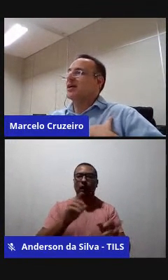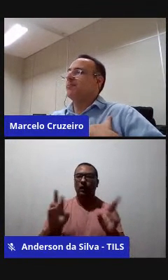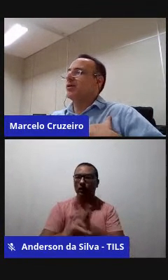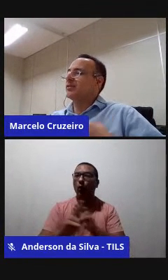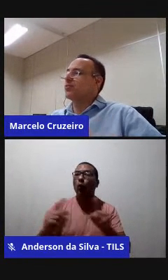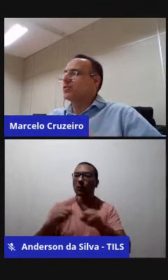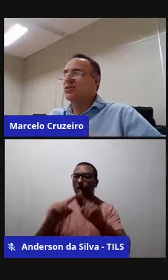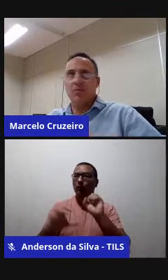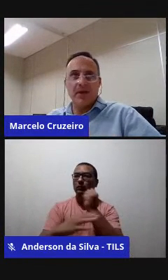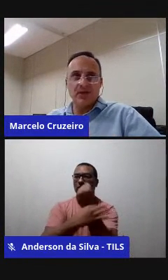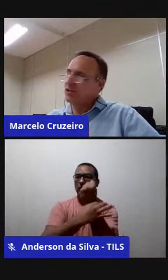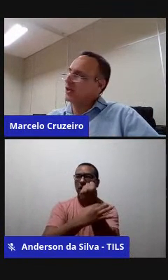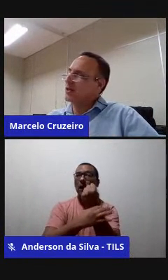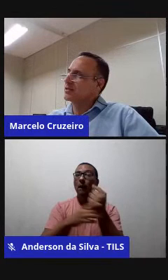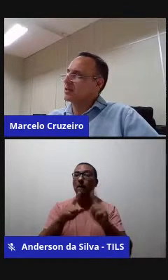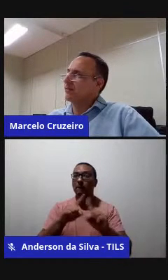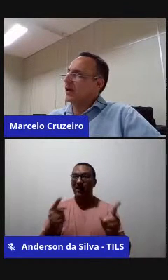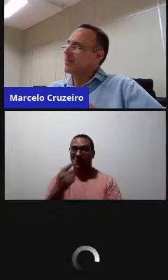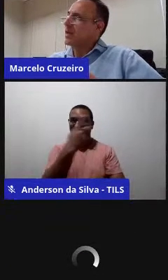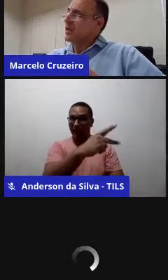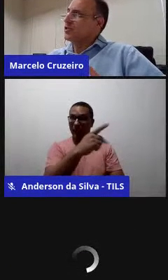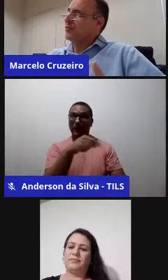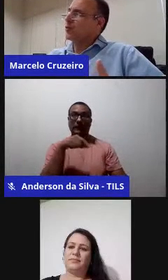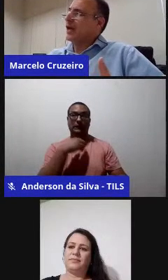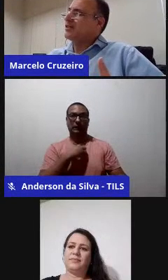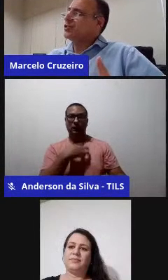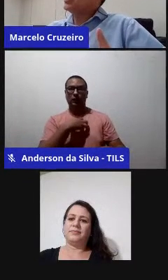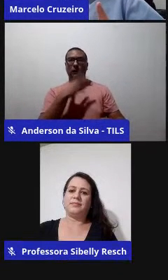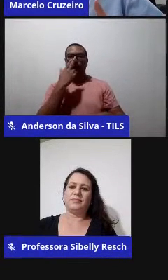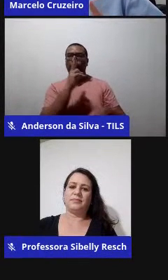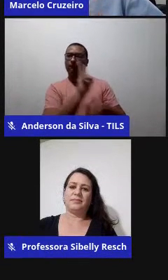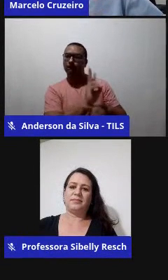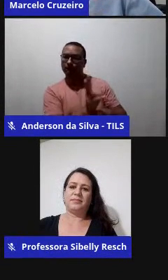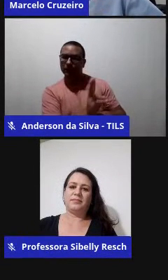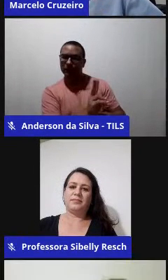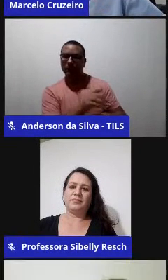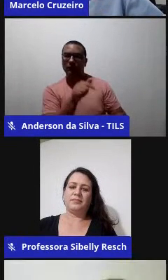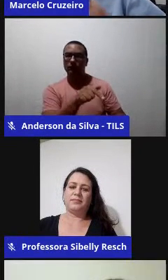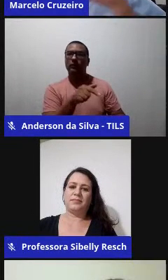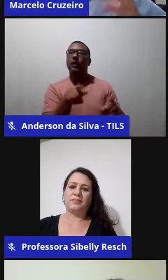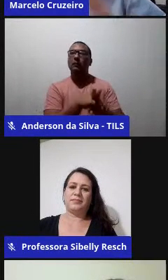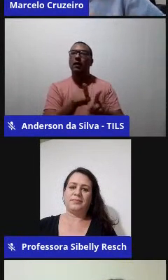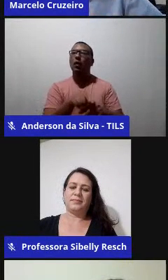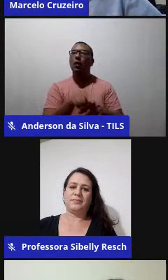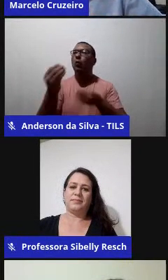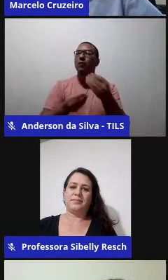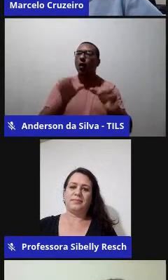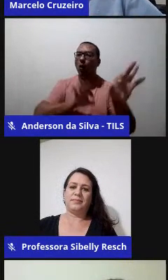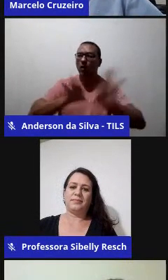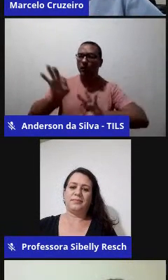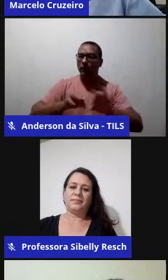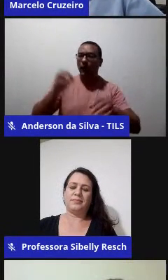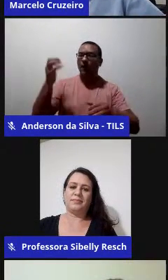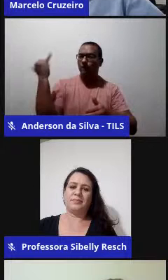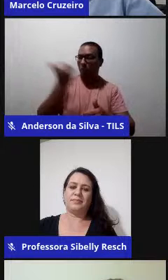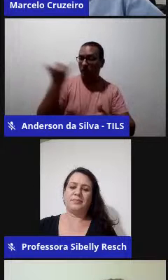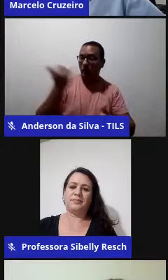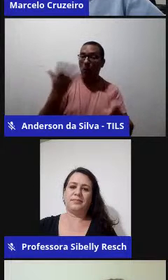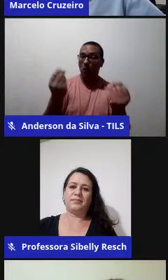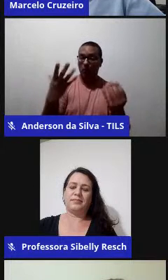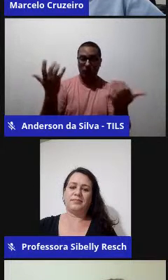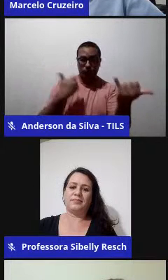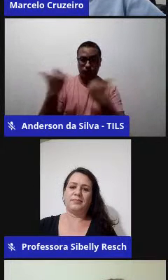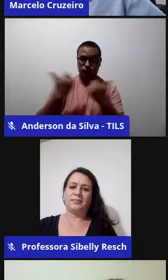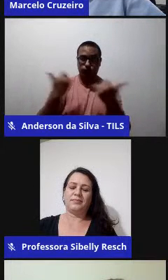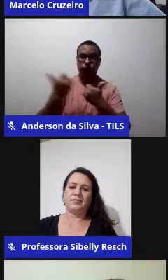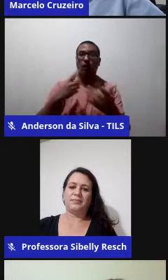segurança, mas ele pode ter um sentimento de vigilância. Né? Dificuldades em gerenciar a tempestade de informações, né, geradas